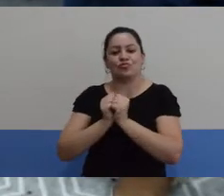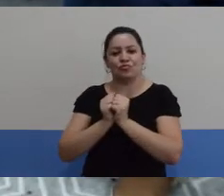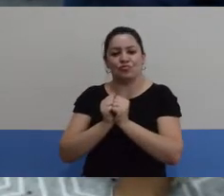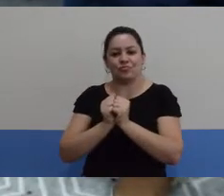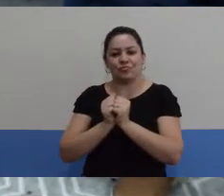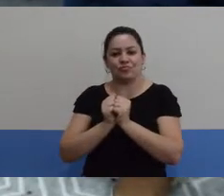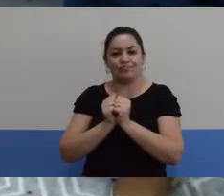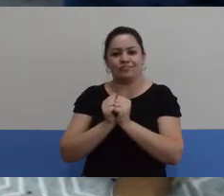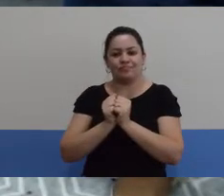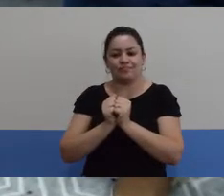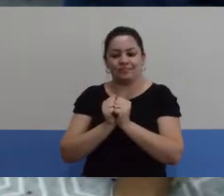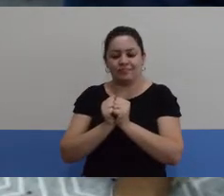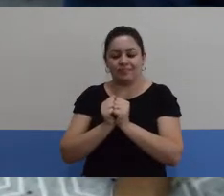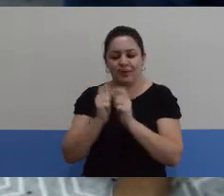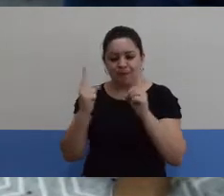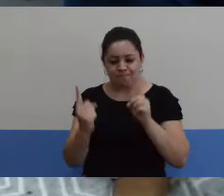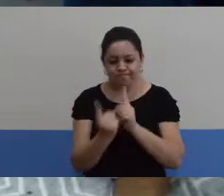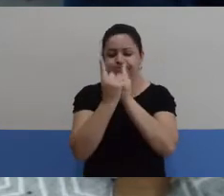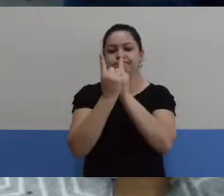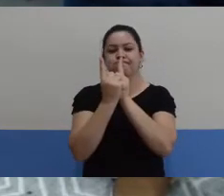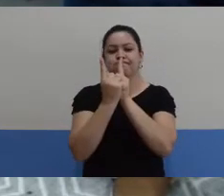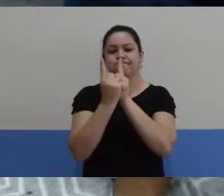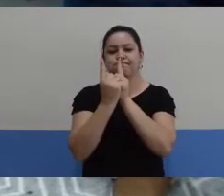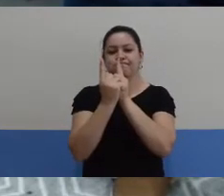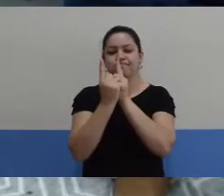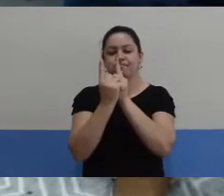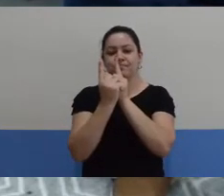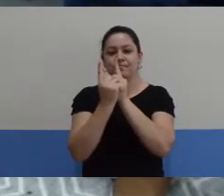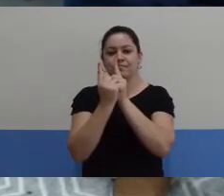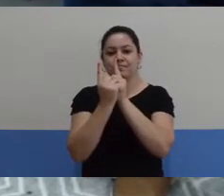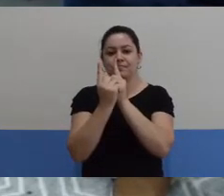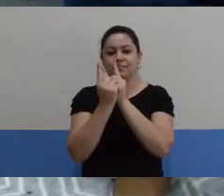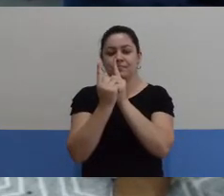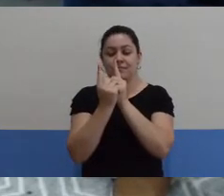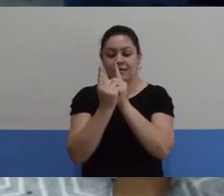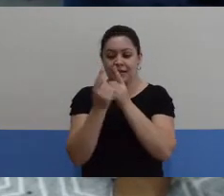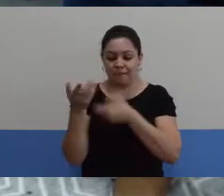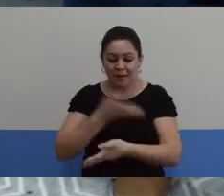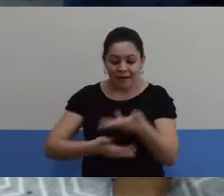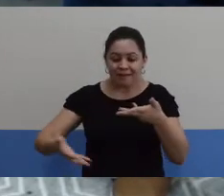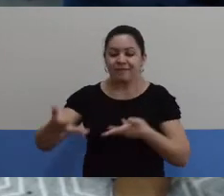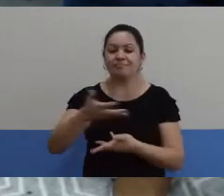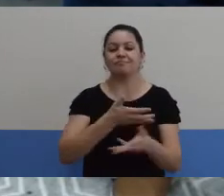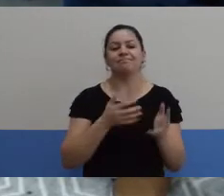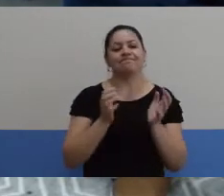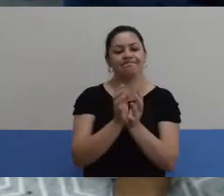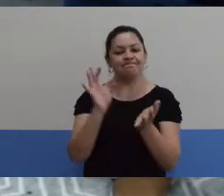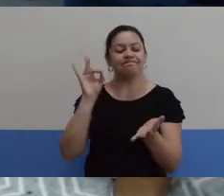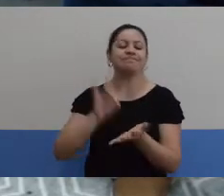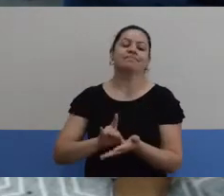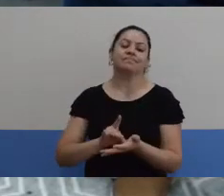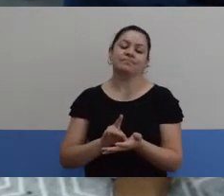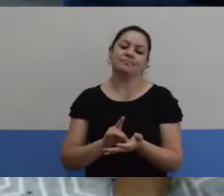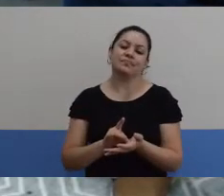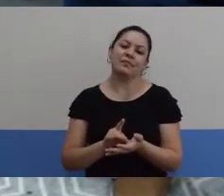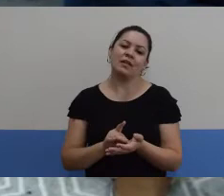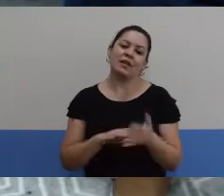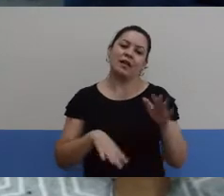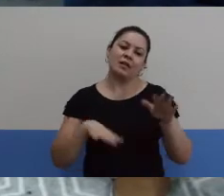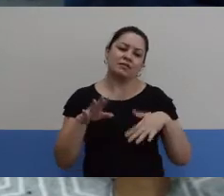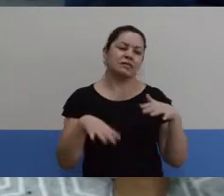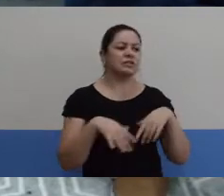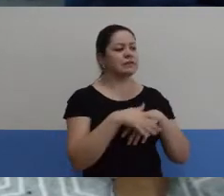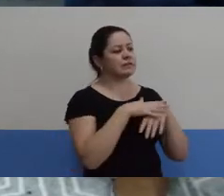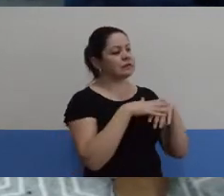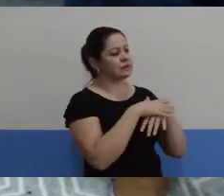Frente a frente, estamos com o celular acompanhando, mas nós nos voltamos, né? Quantas vezes a gente vai conversar, às vezes, com as pessoas e fica